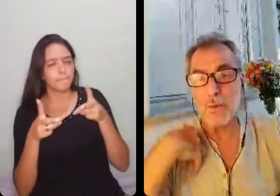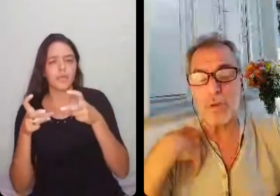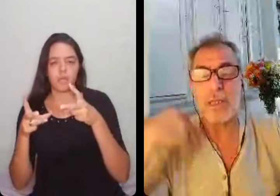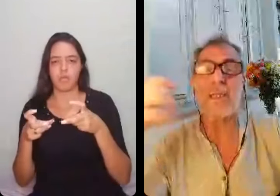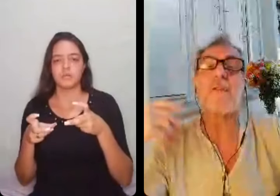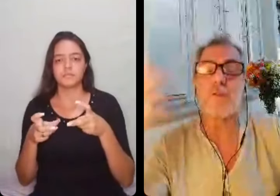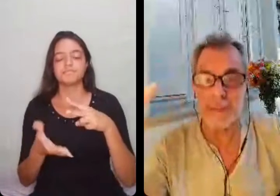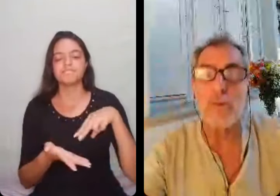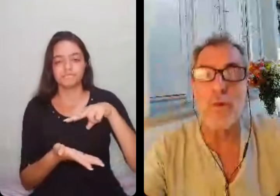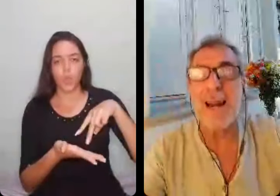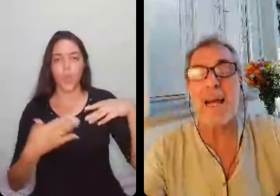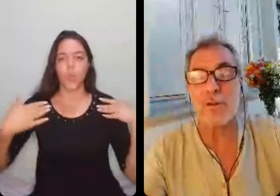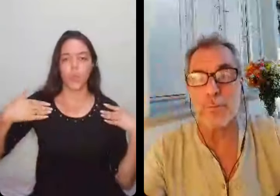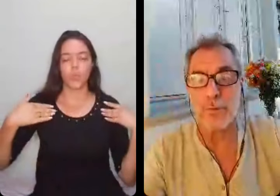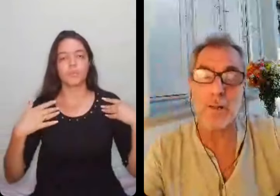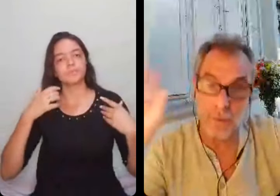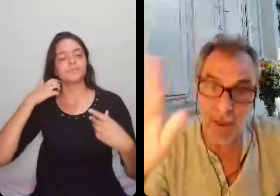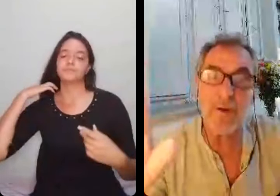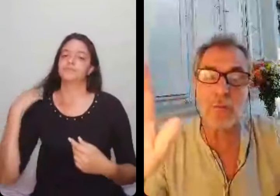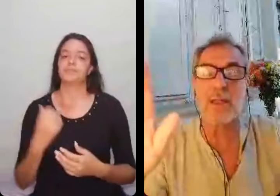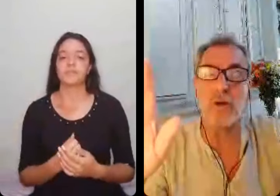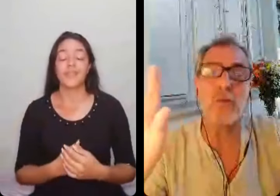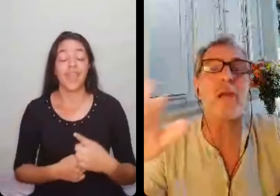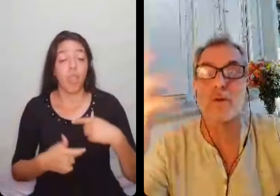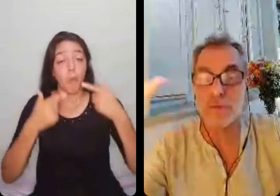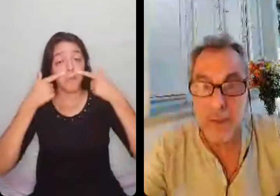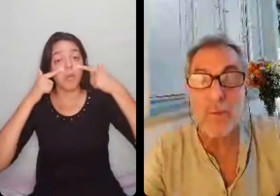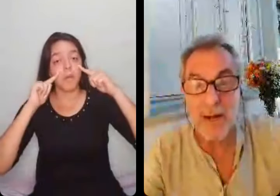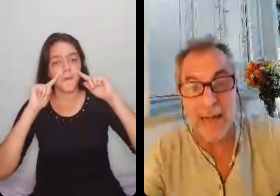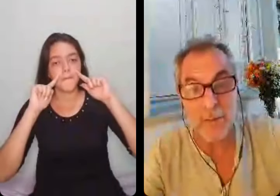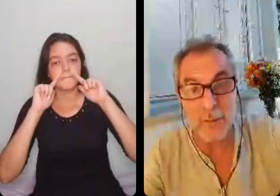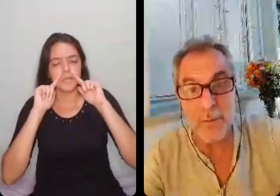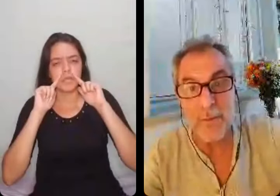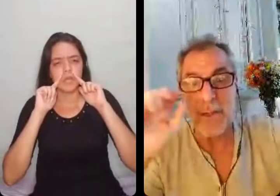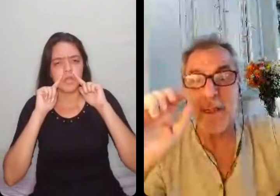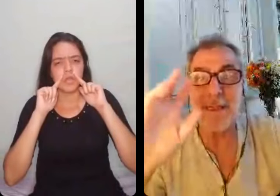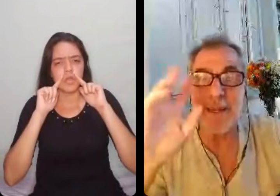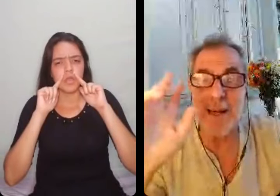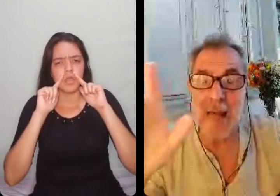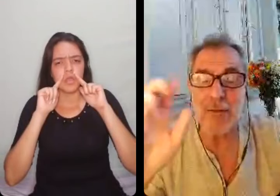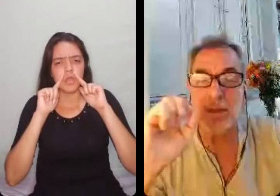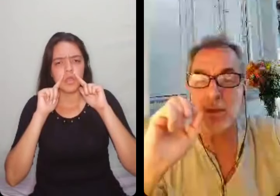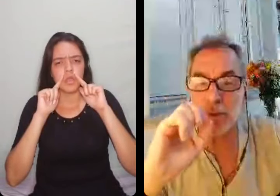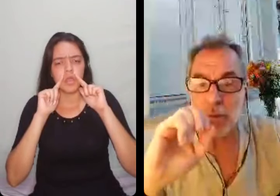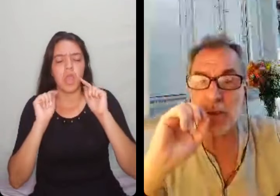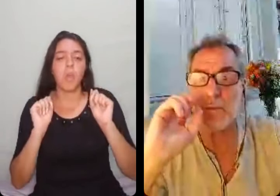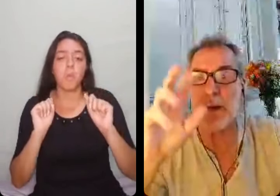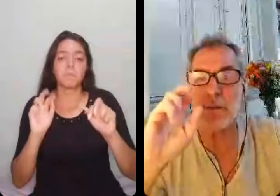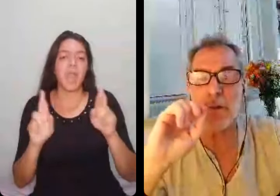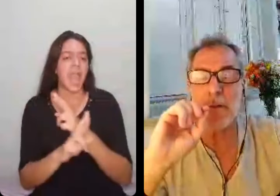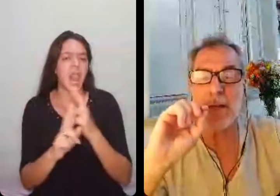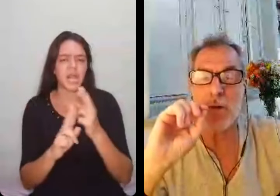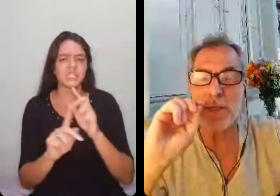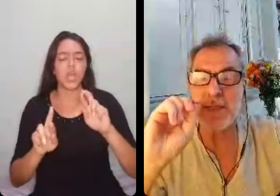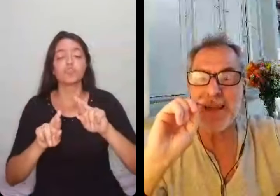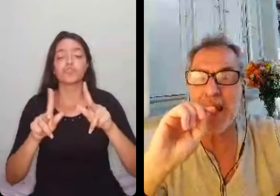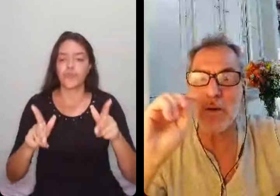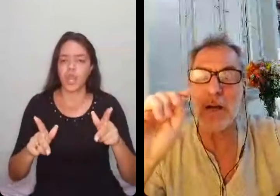dramaturgo, tem que transformar-se em um relato. Porque uma coisa é fabulação e outra coisa é um relato. E esse relato se construiu quando